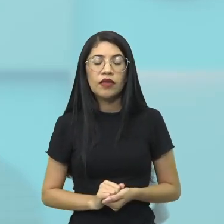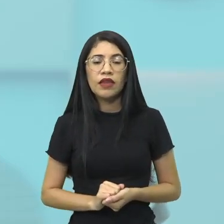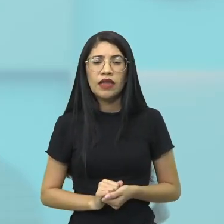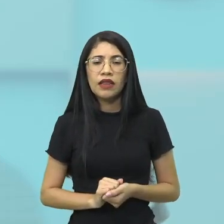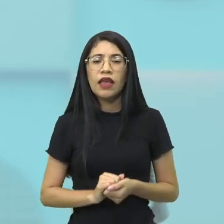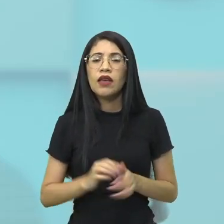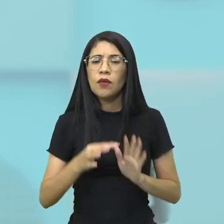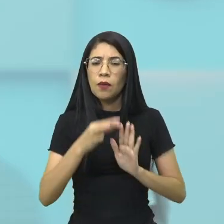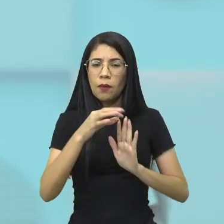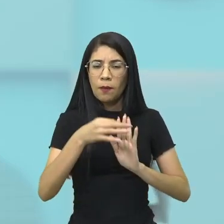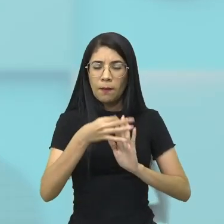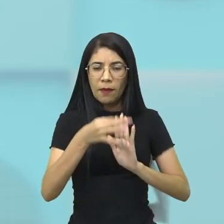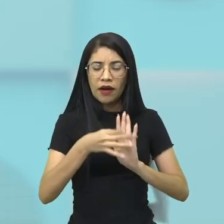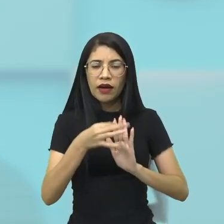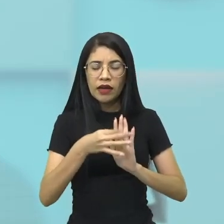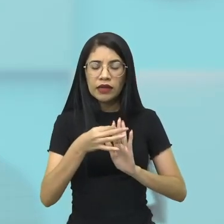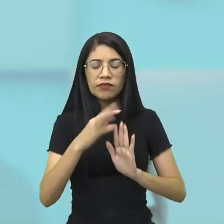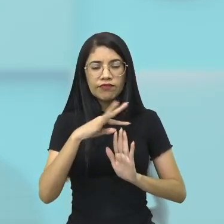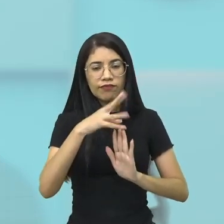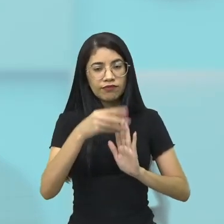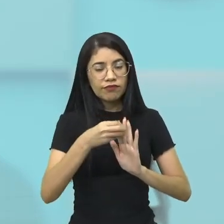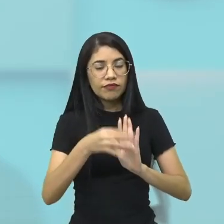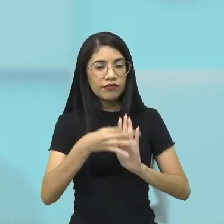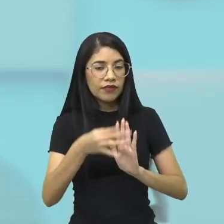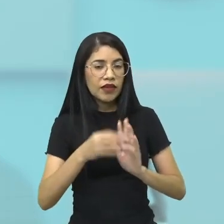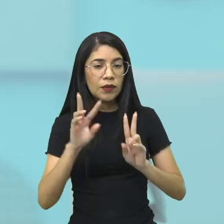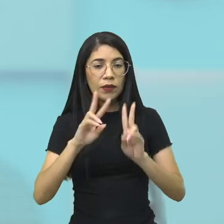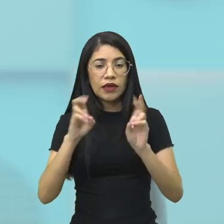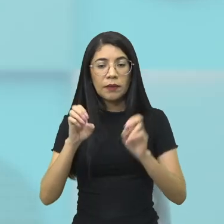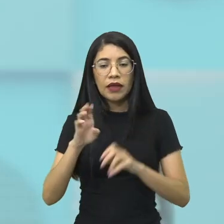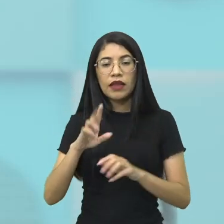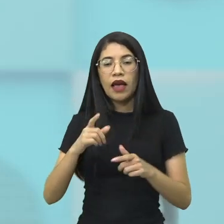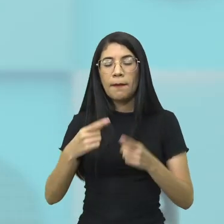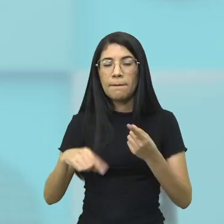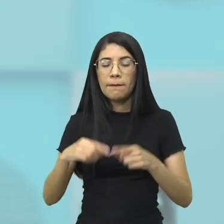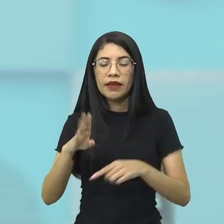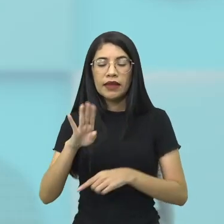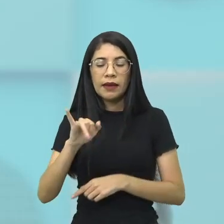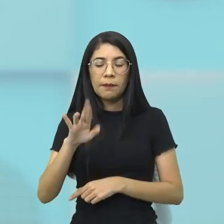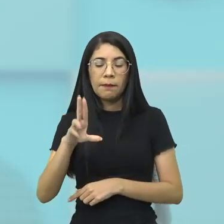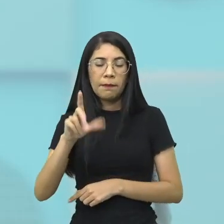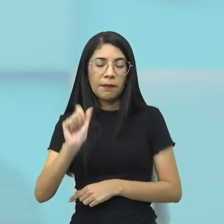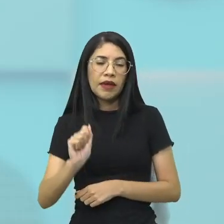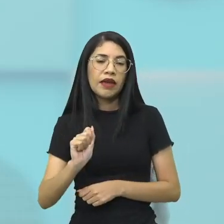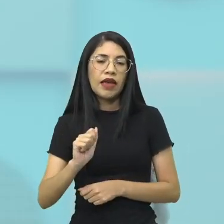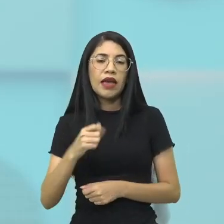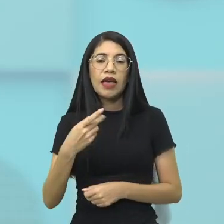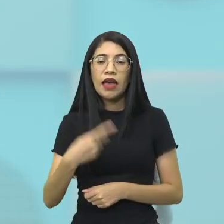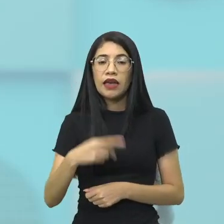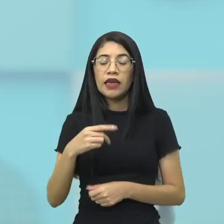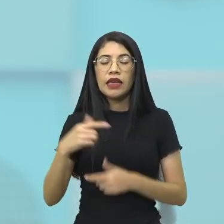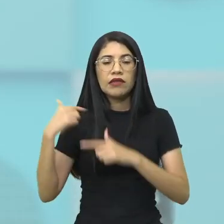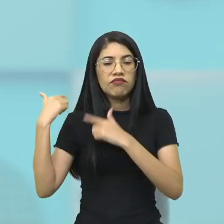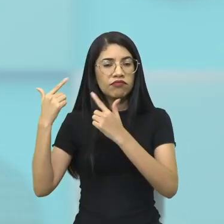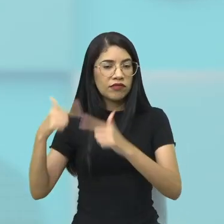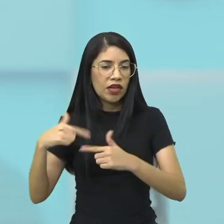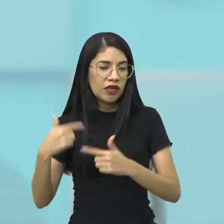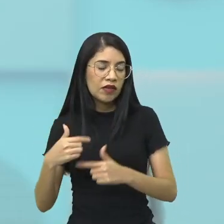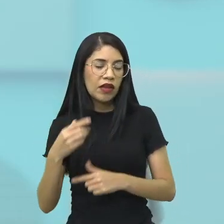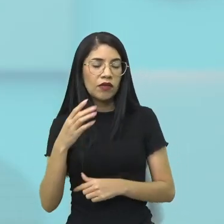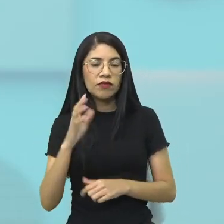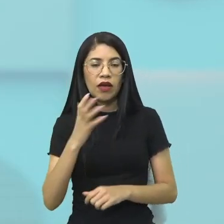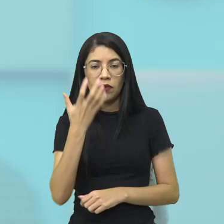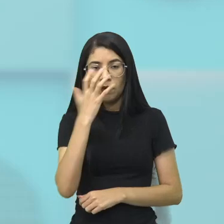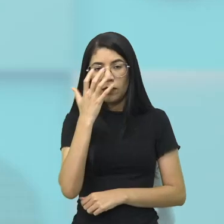uma resenha, né? Uma resenha crítica sobre a banda da Bica, uma banda de carnaval tradicional aqui da nossa cidade de